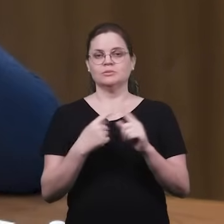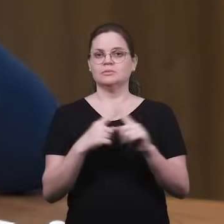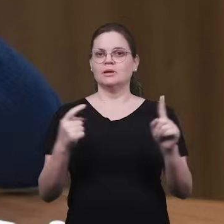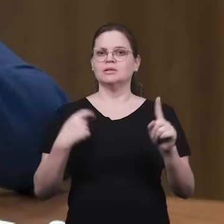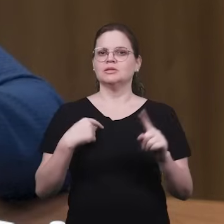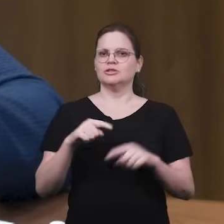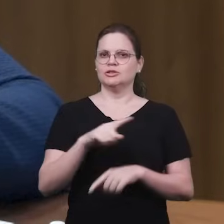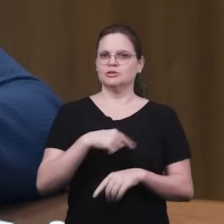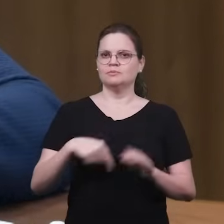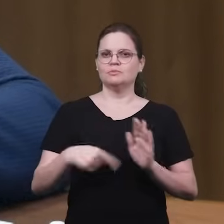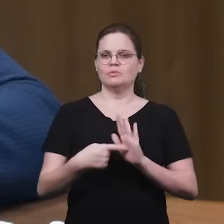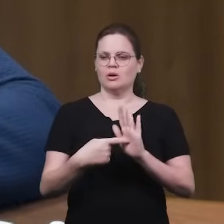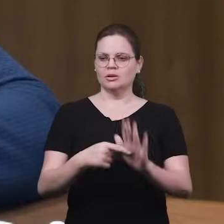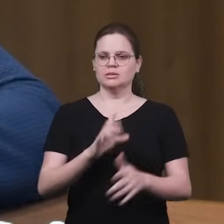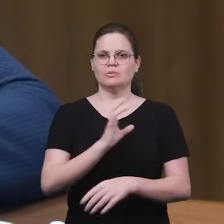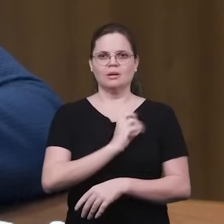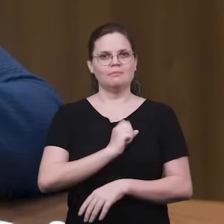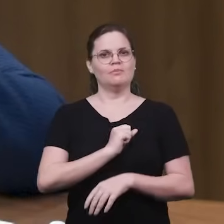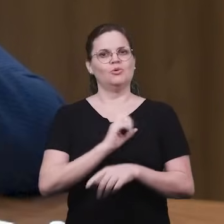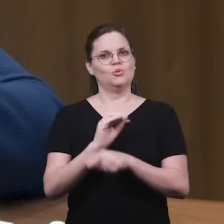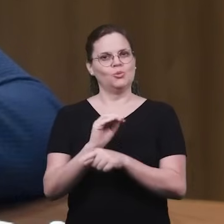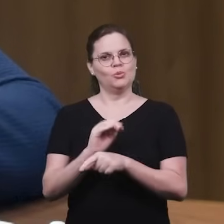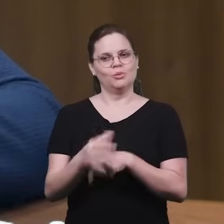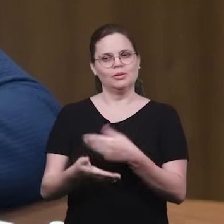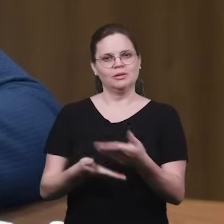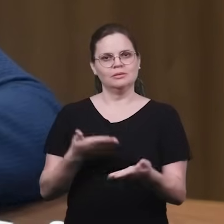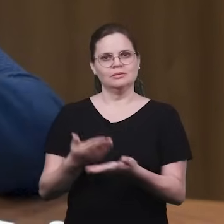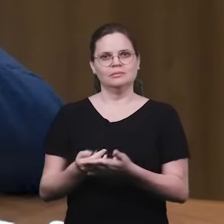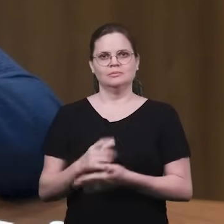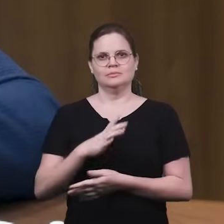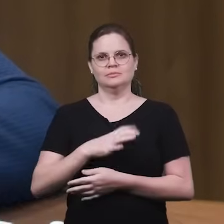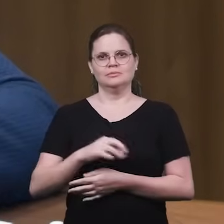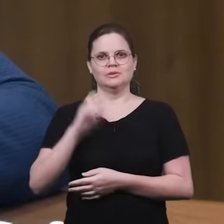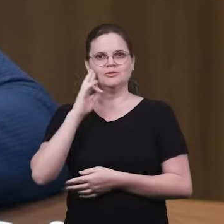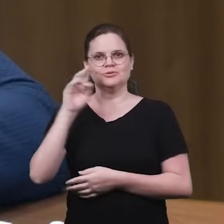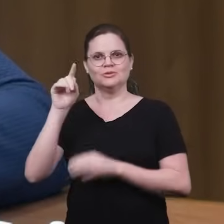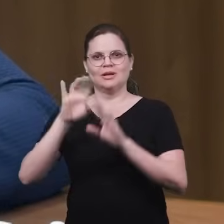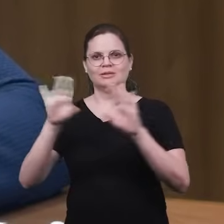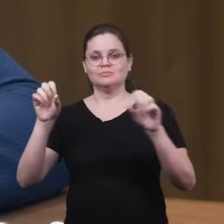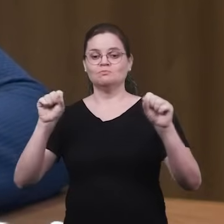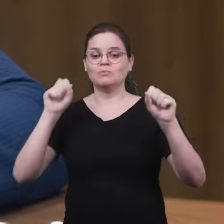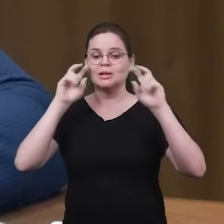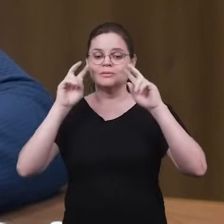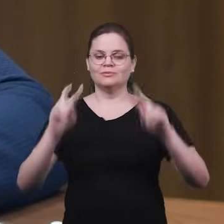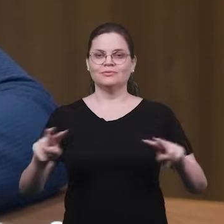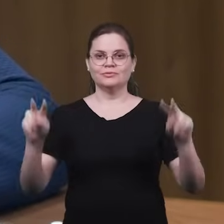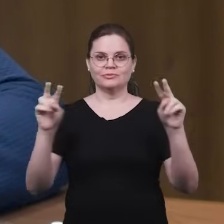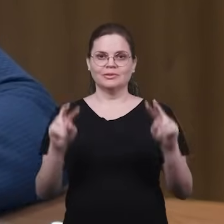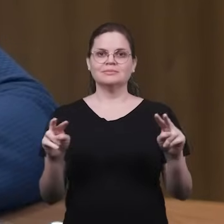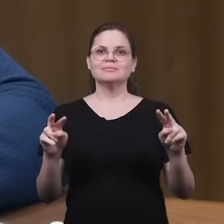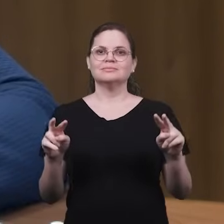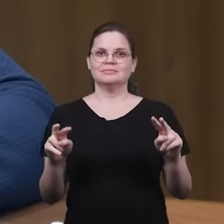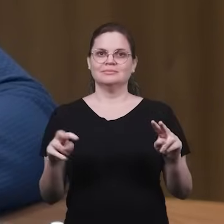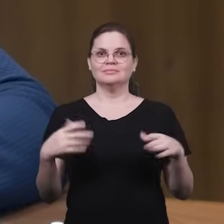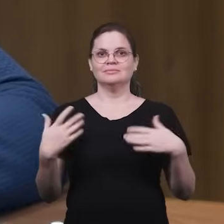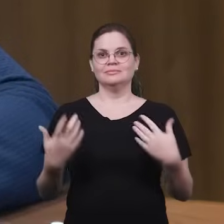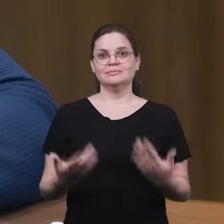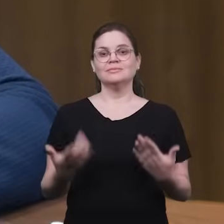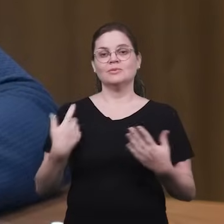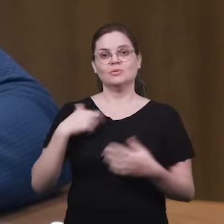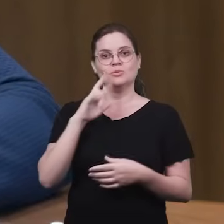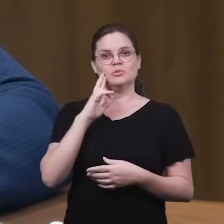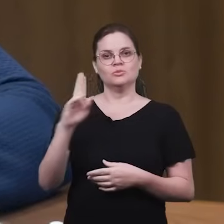nós demonstramos por eles, o Senhor certamente vê da eternidade. E o Senhor, né, certamente